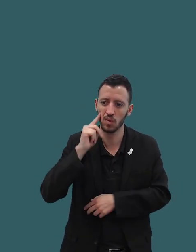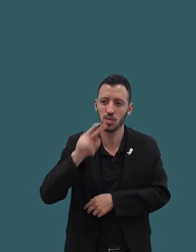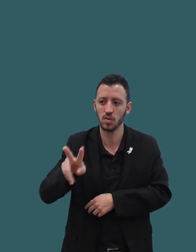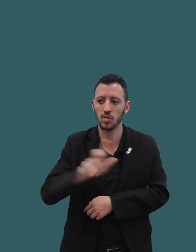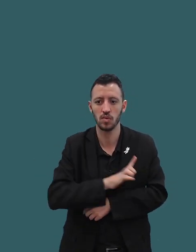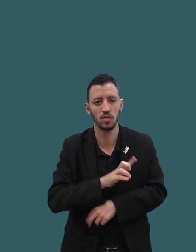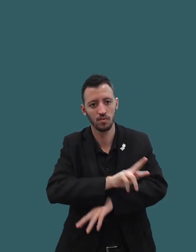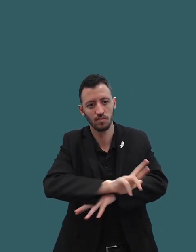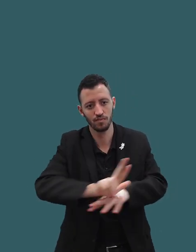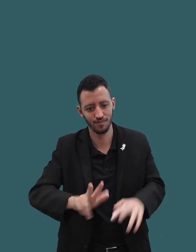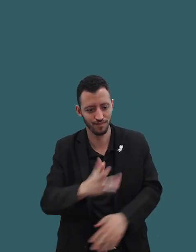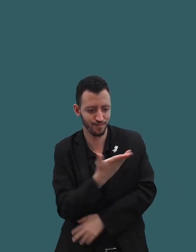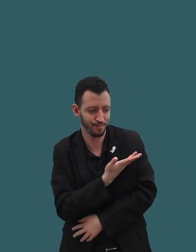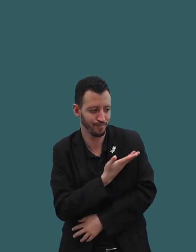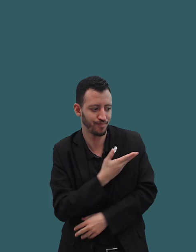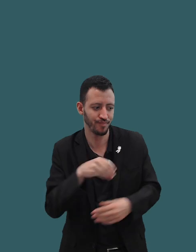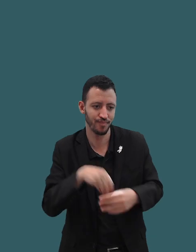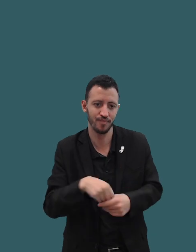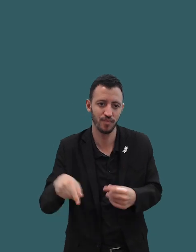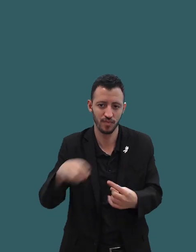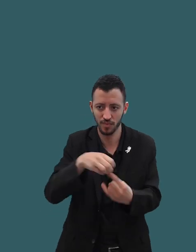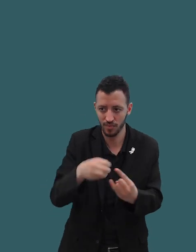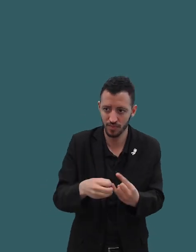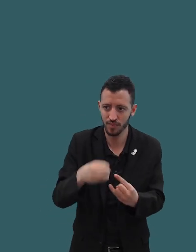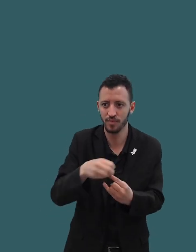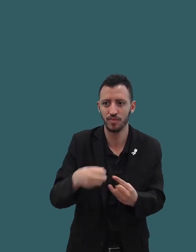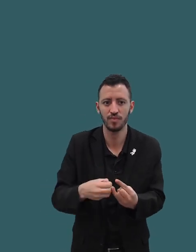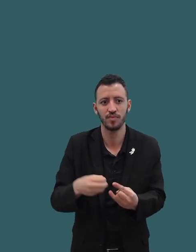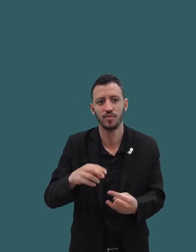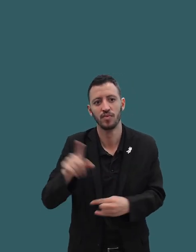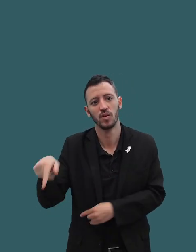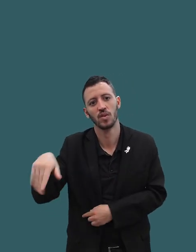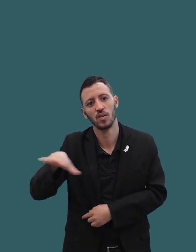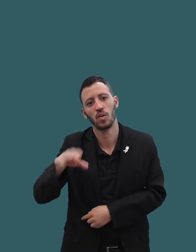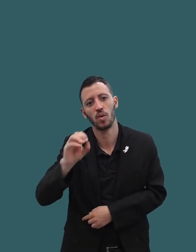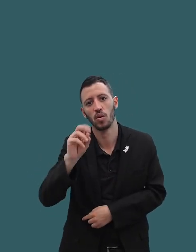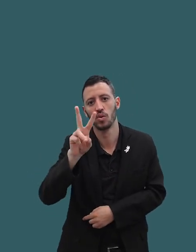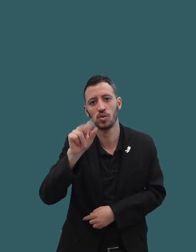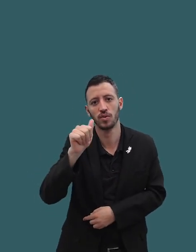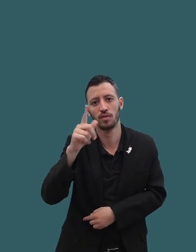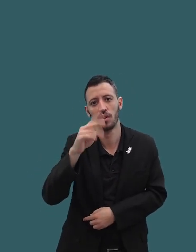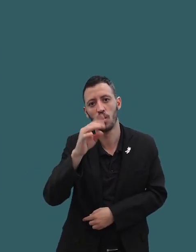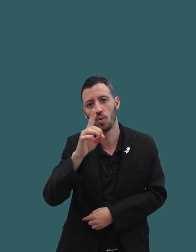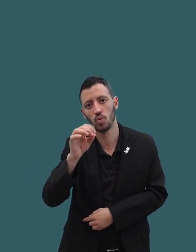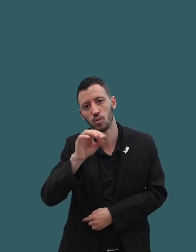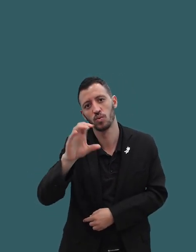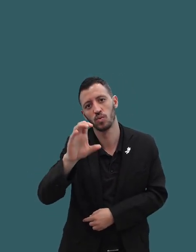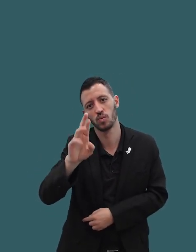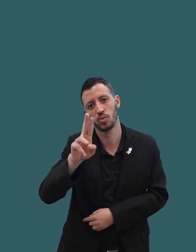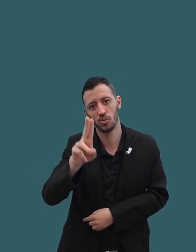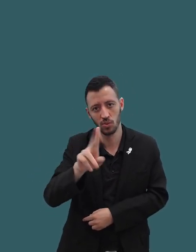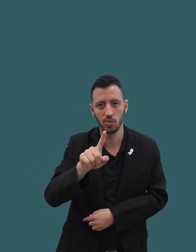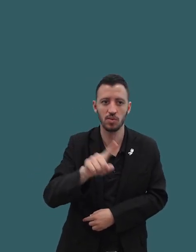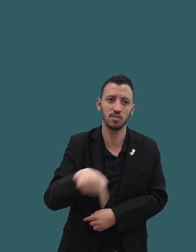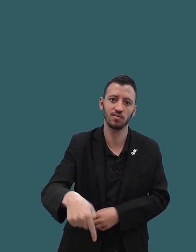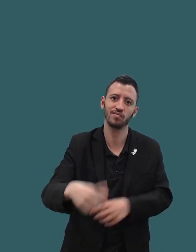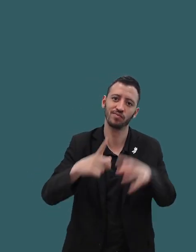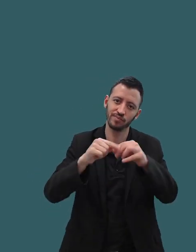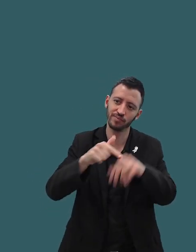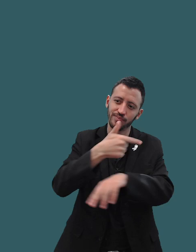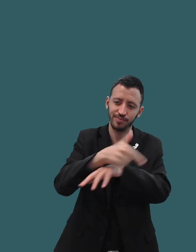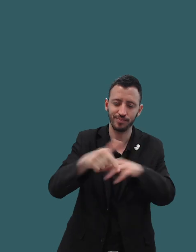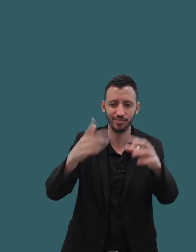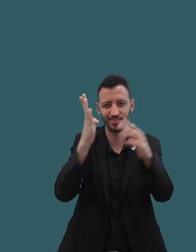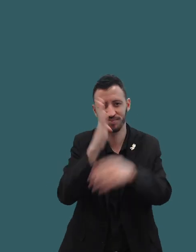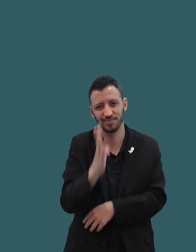aqui diversos colegas da Fiocruz, da Casa de Oswaldo Cruz, daqui da Fiocruz Brasília, de